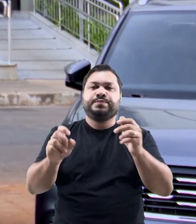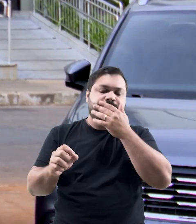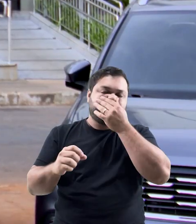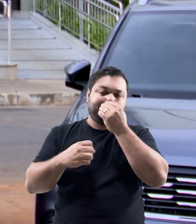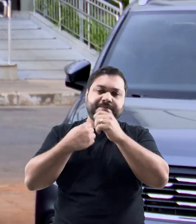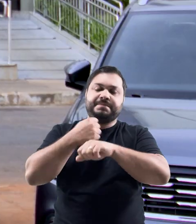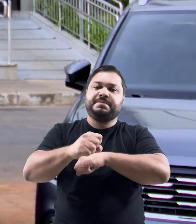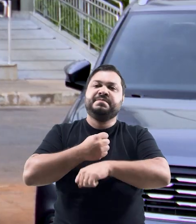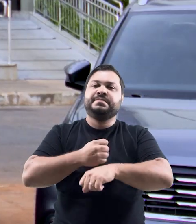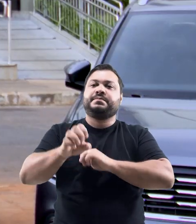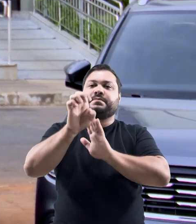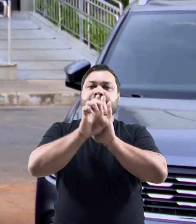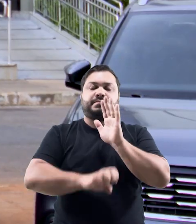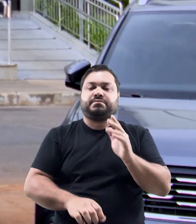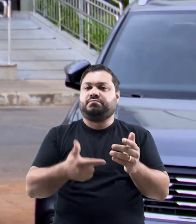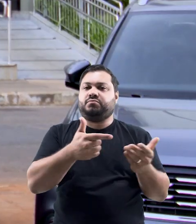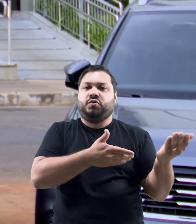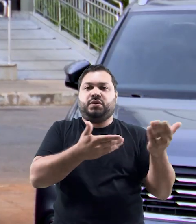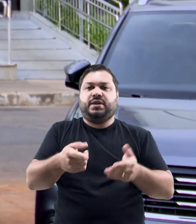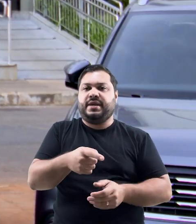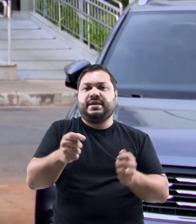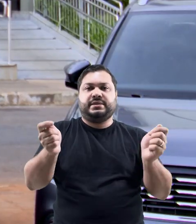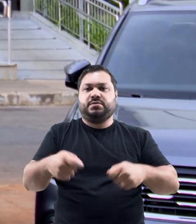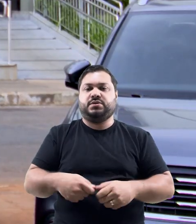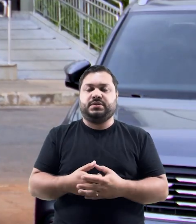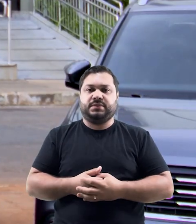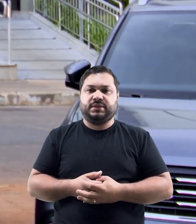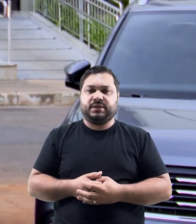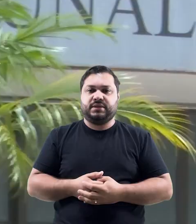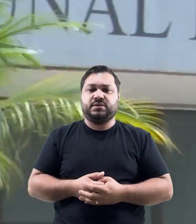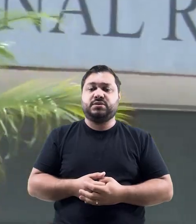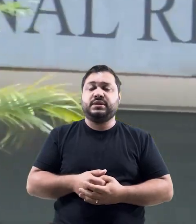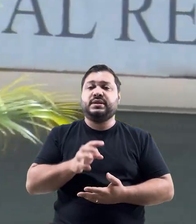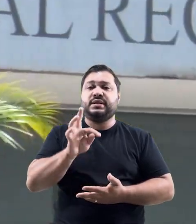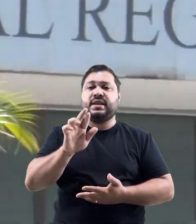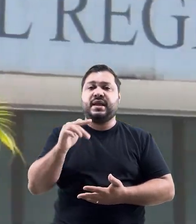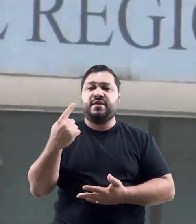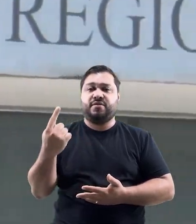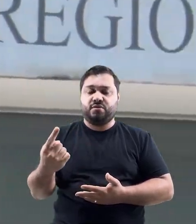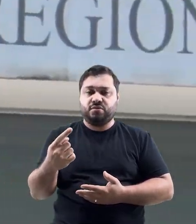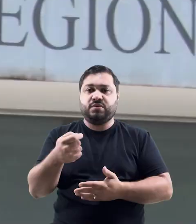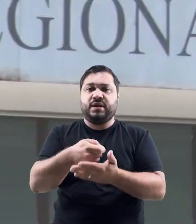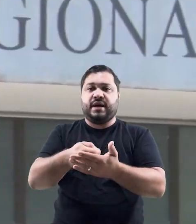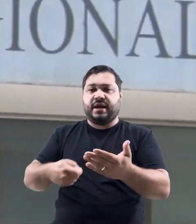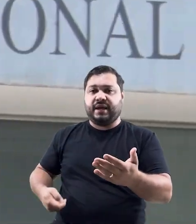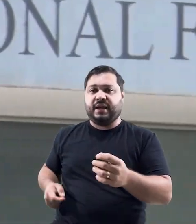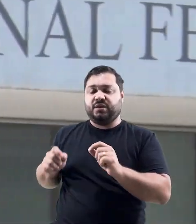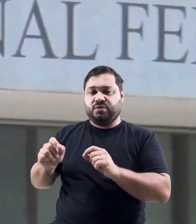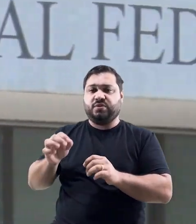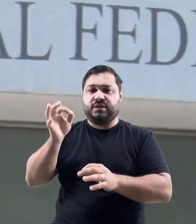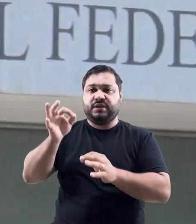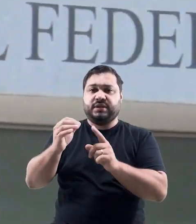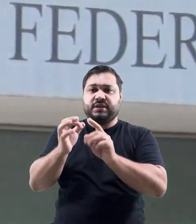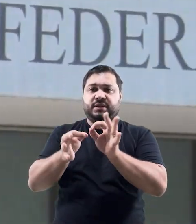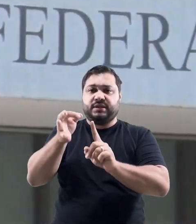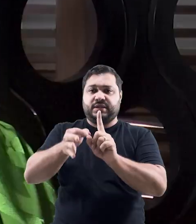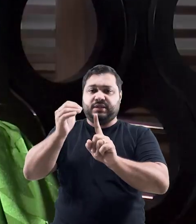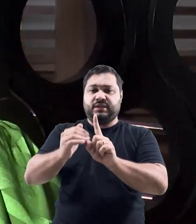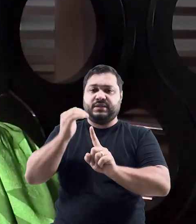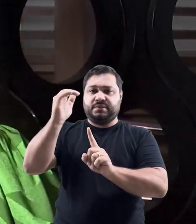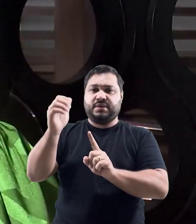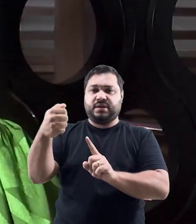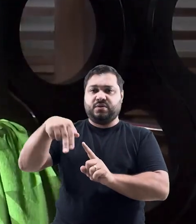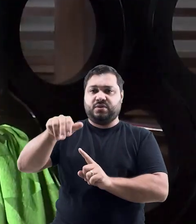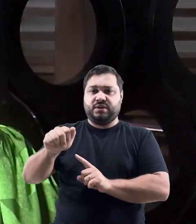o argumento de que o edital não trouxe essa possibilidade. No TRF1, a relatora do caso, desembargadora federal